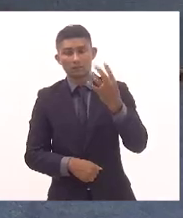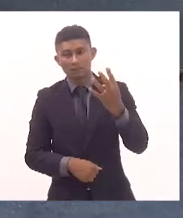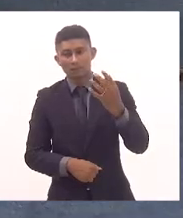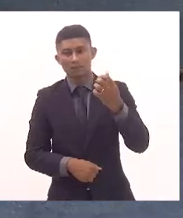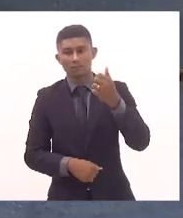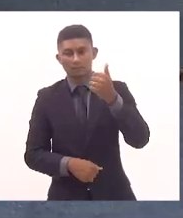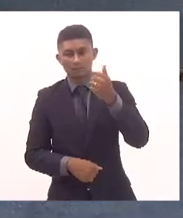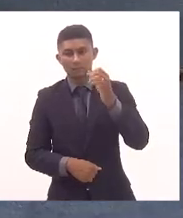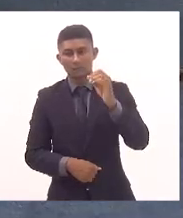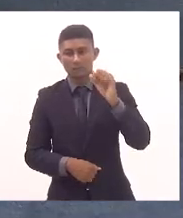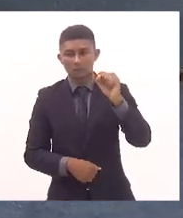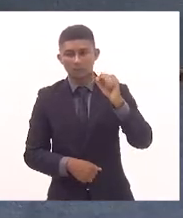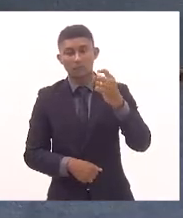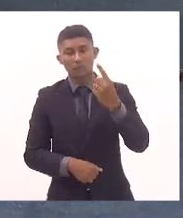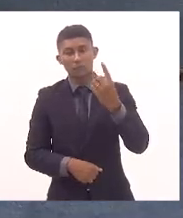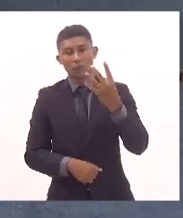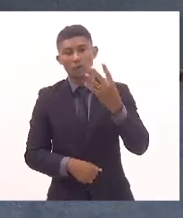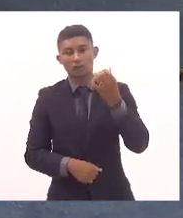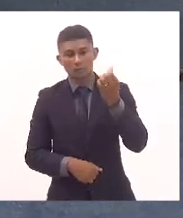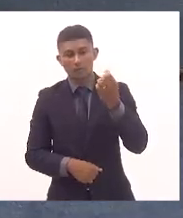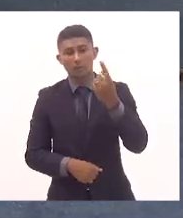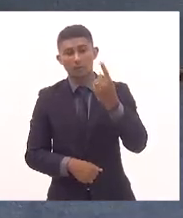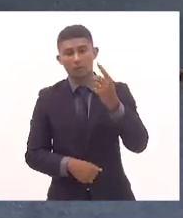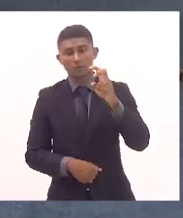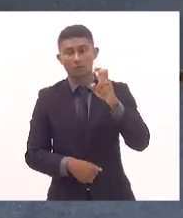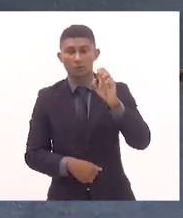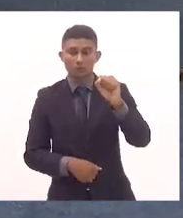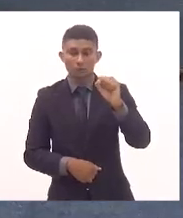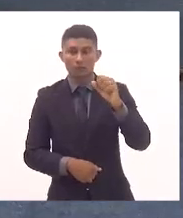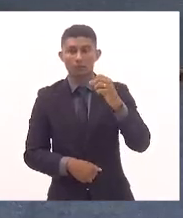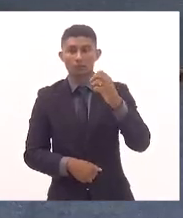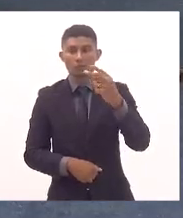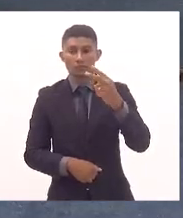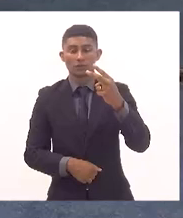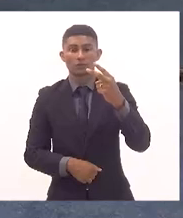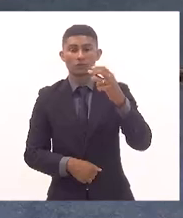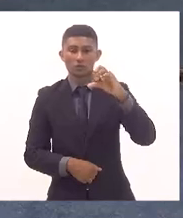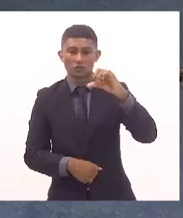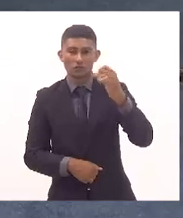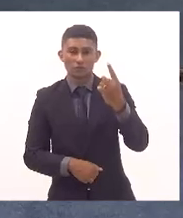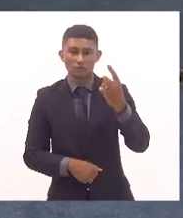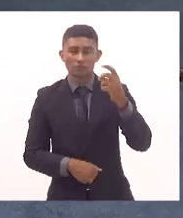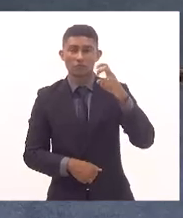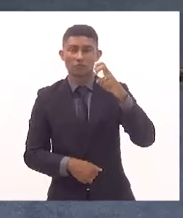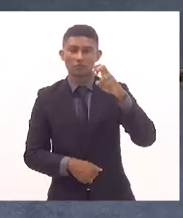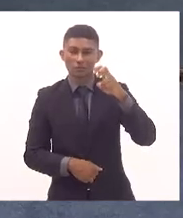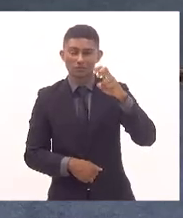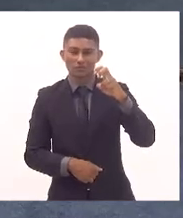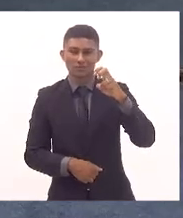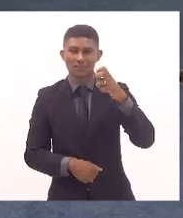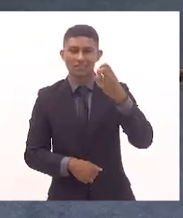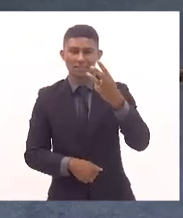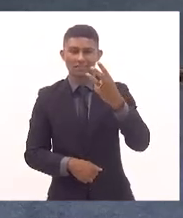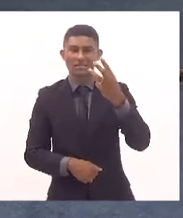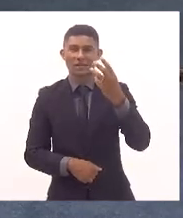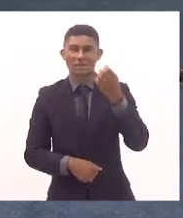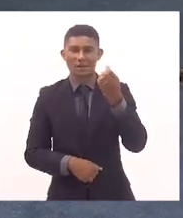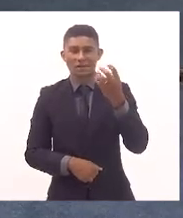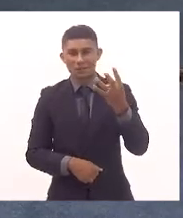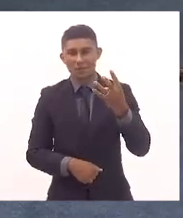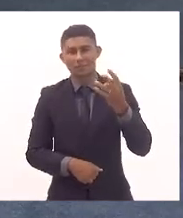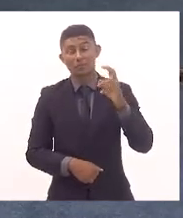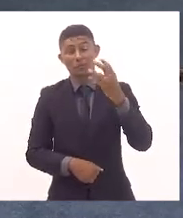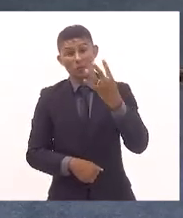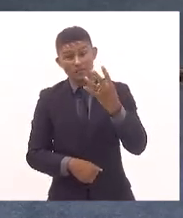108, 146, 158, 187, 291, 292, 353, 363, 364,